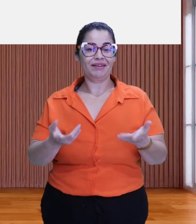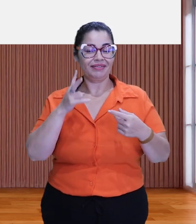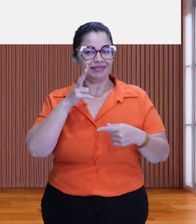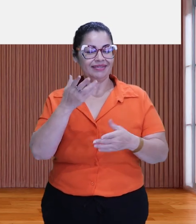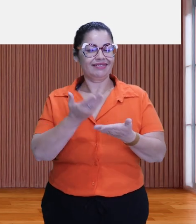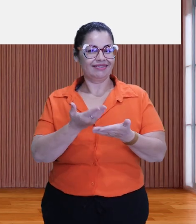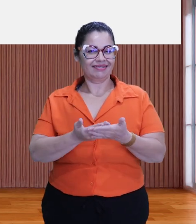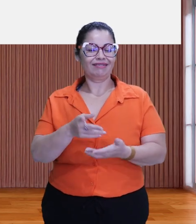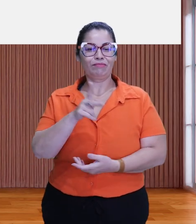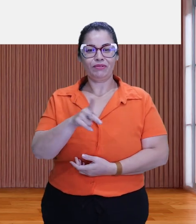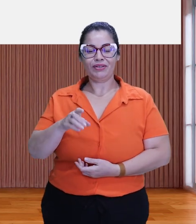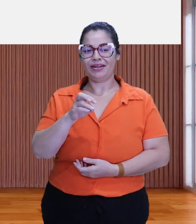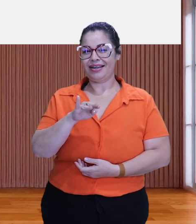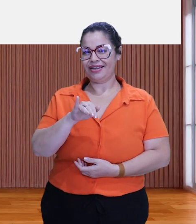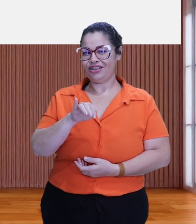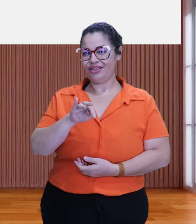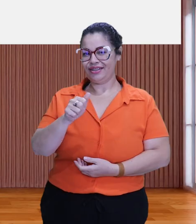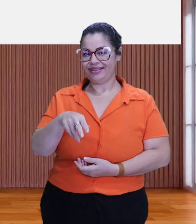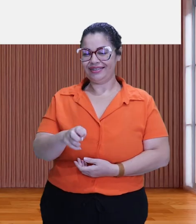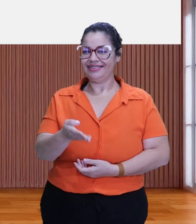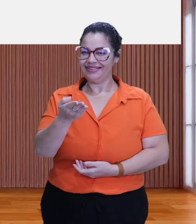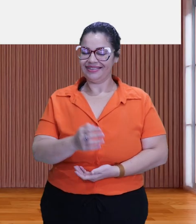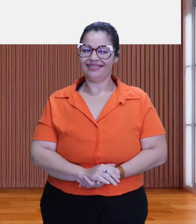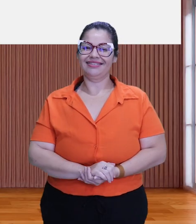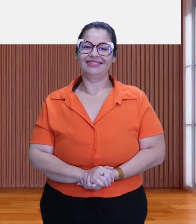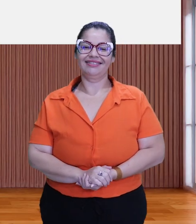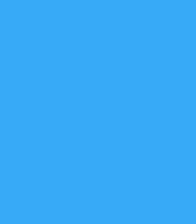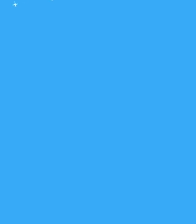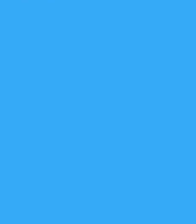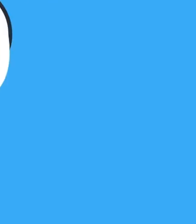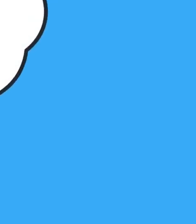Então, bora aprender com a professora Cristiane.